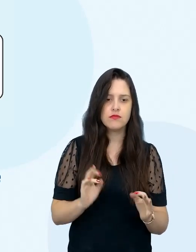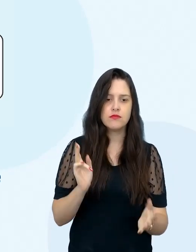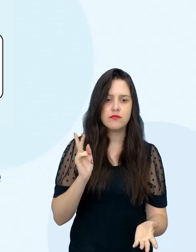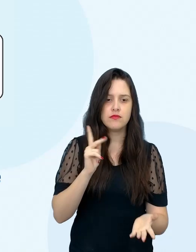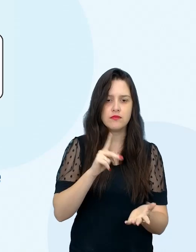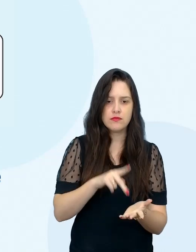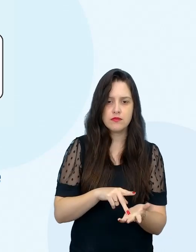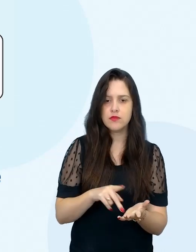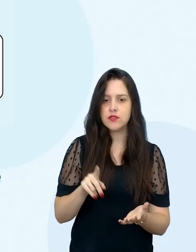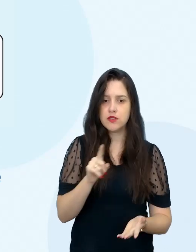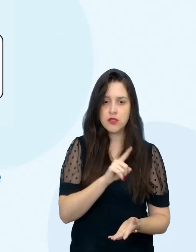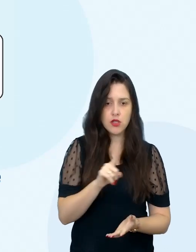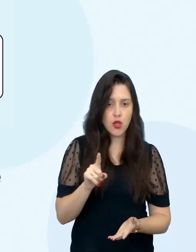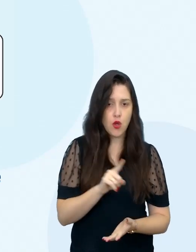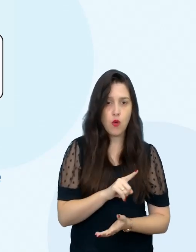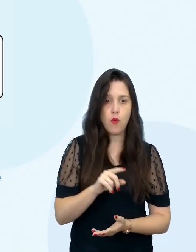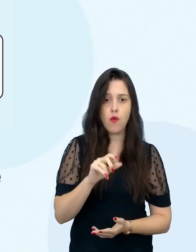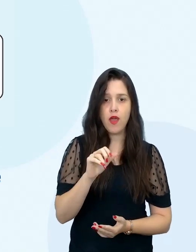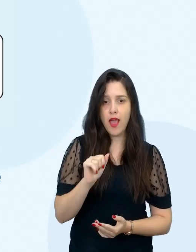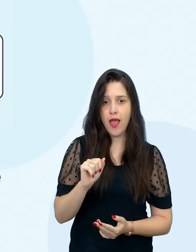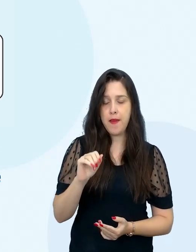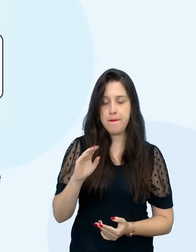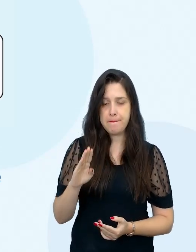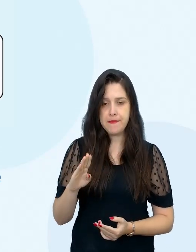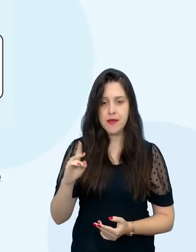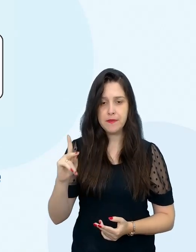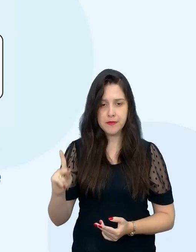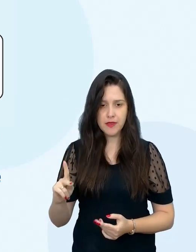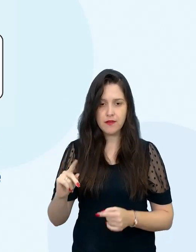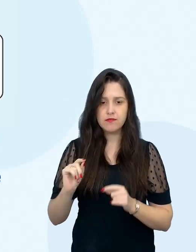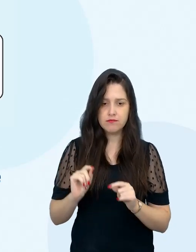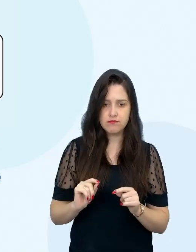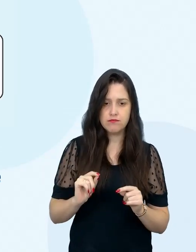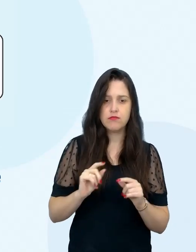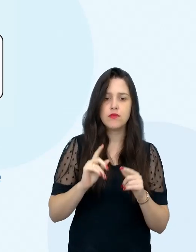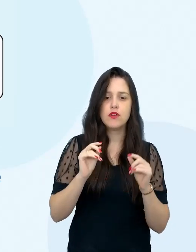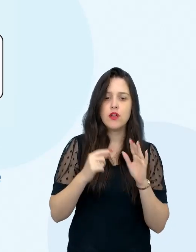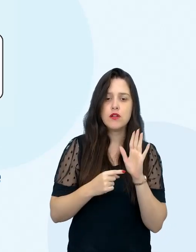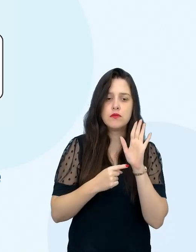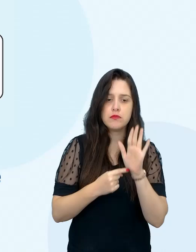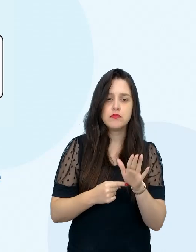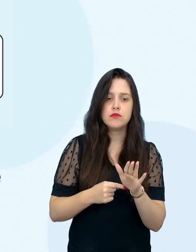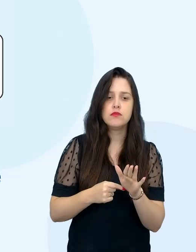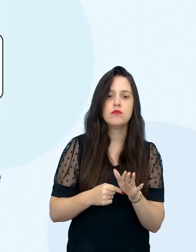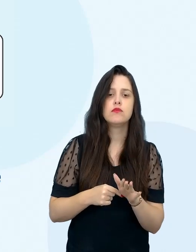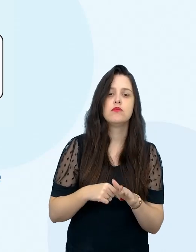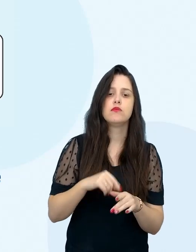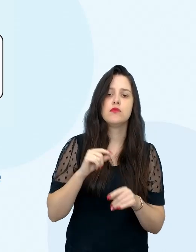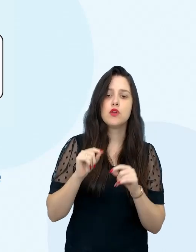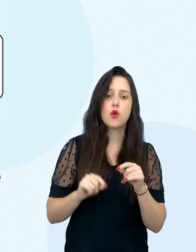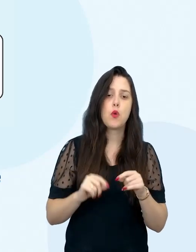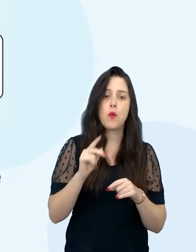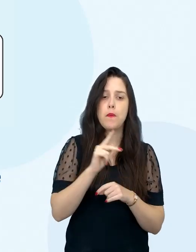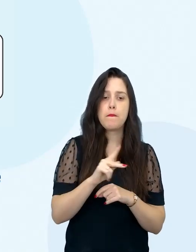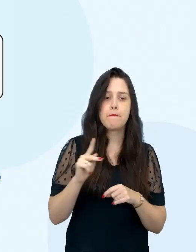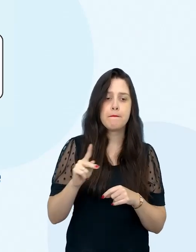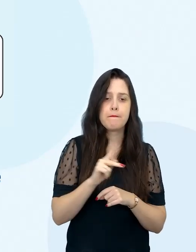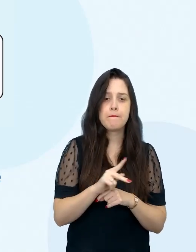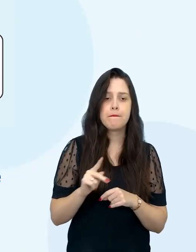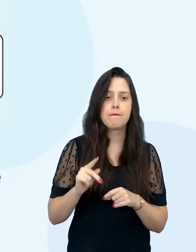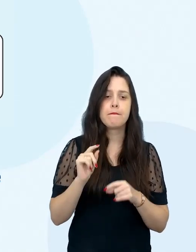e não é apenas um receptor passivo, como a gente tem aí na nossa aprendizagem tradicional. E o professor, nesse caso